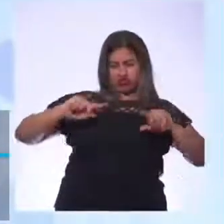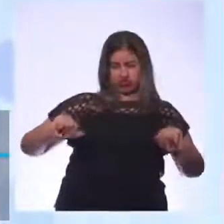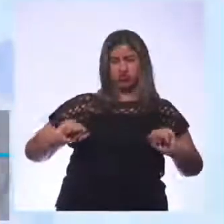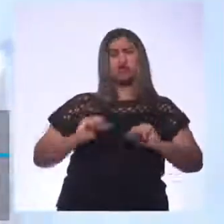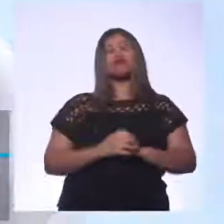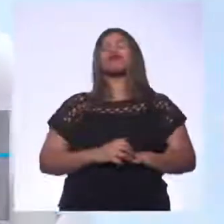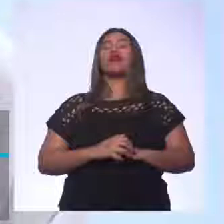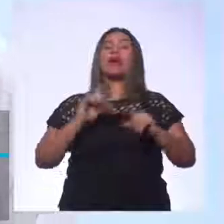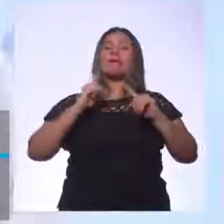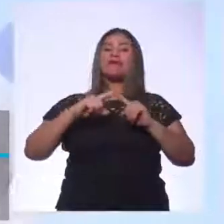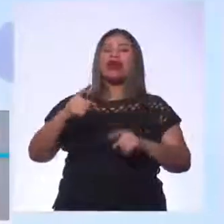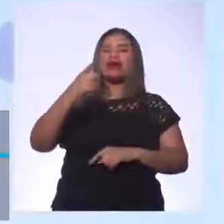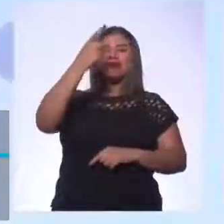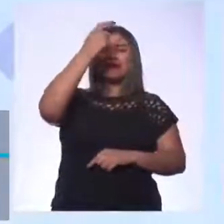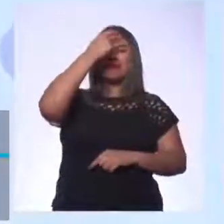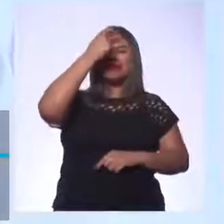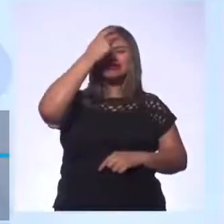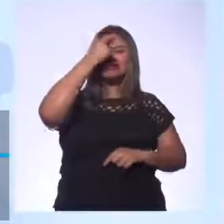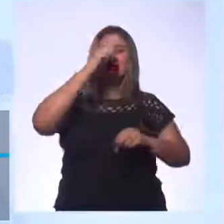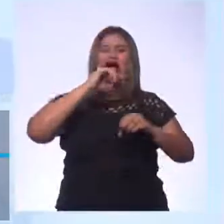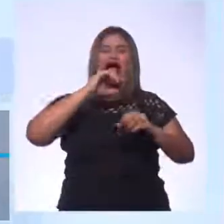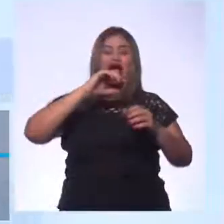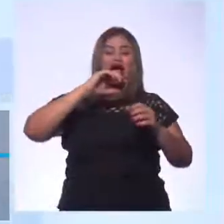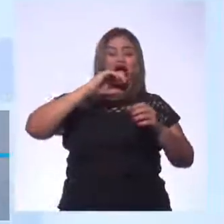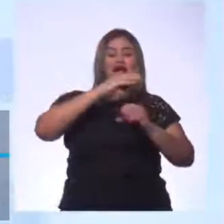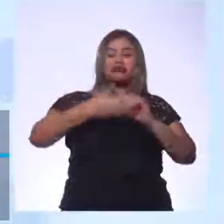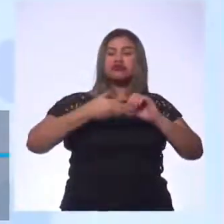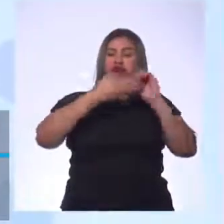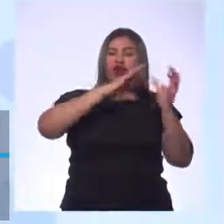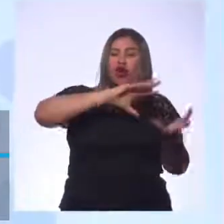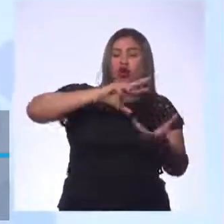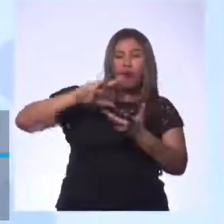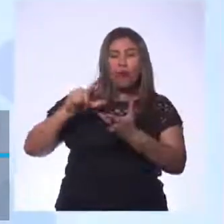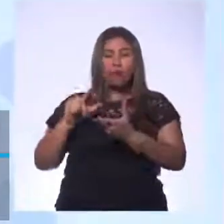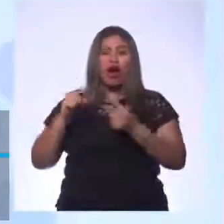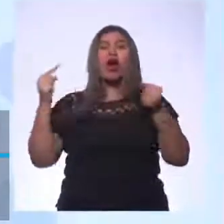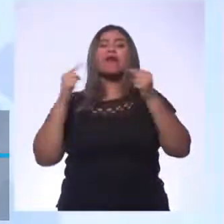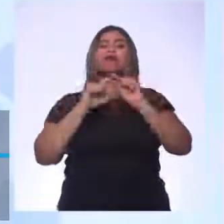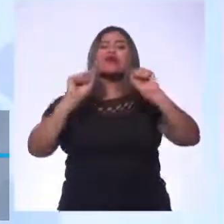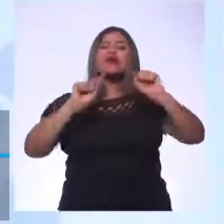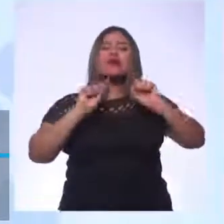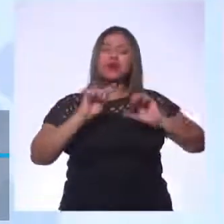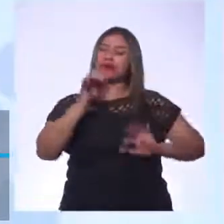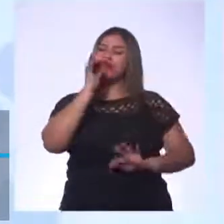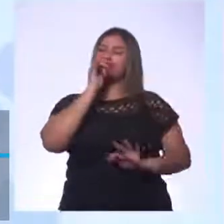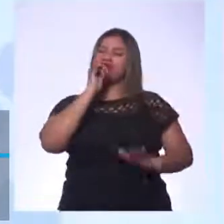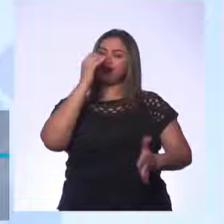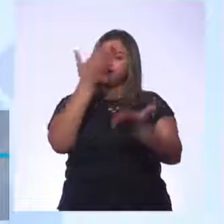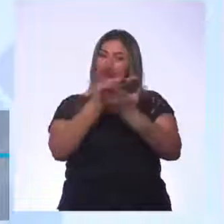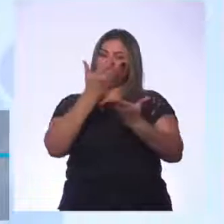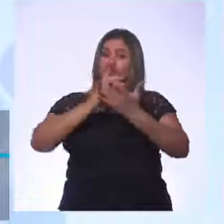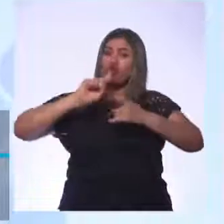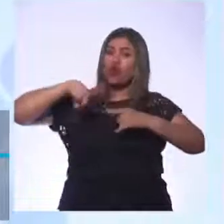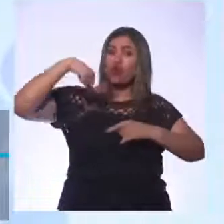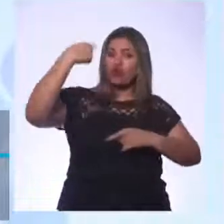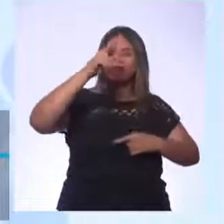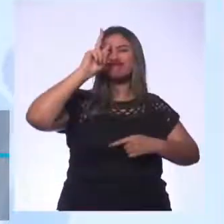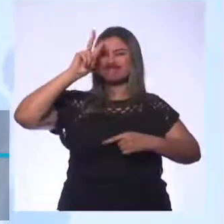a questão do pensar ali na sustentabilidade global é assim, a próxima aula, que será